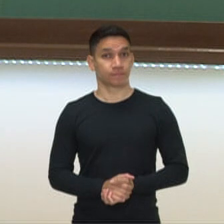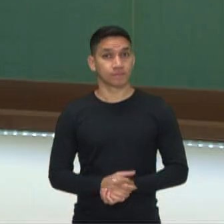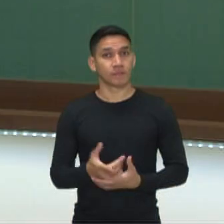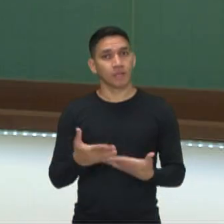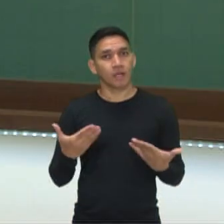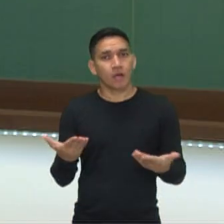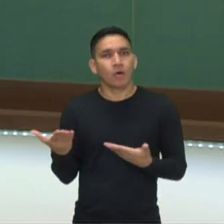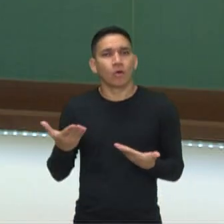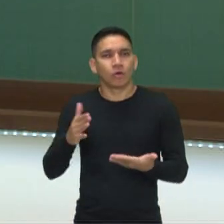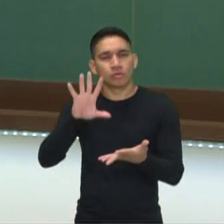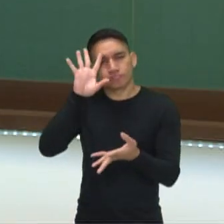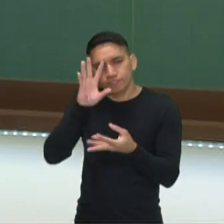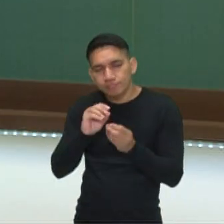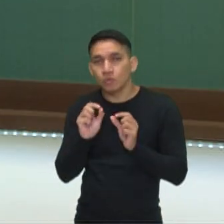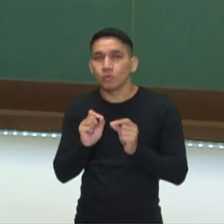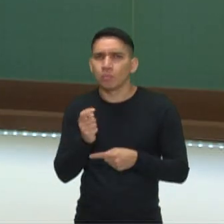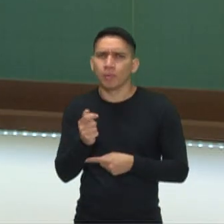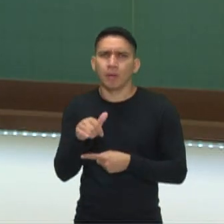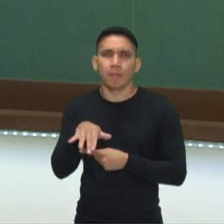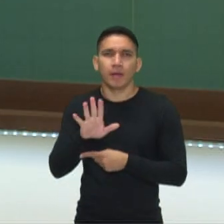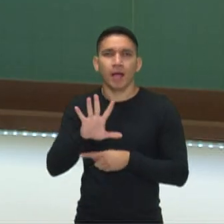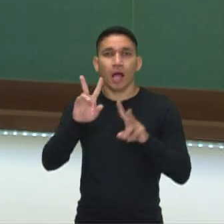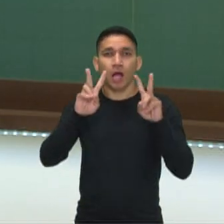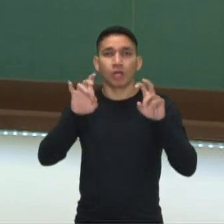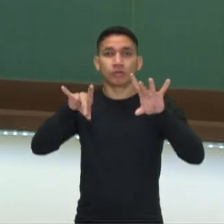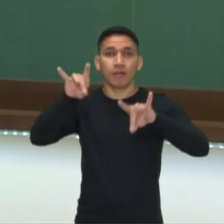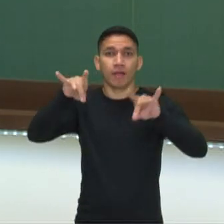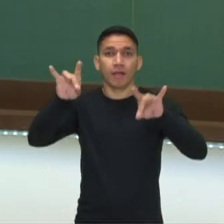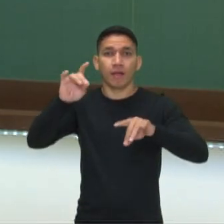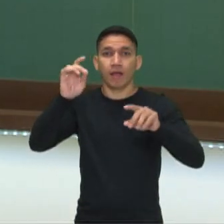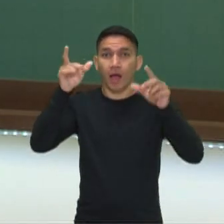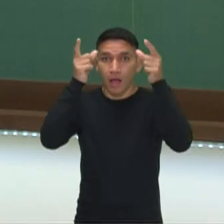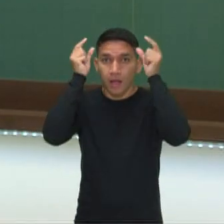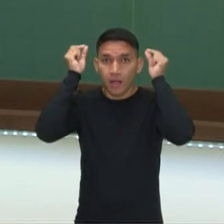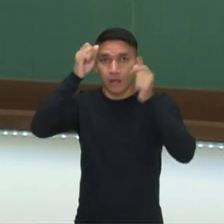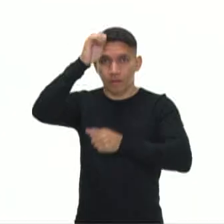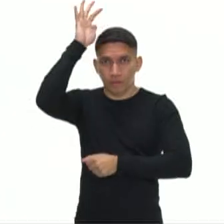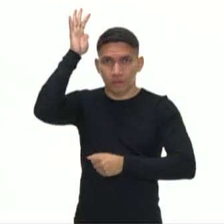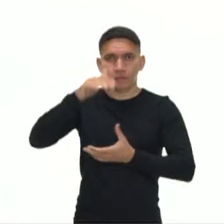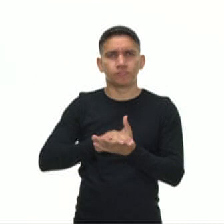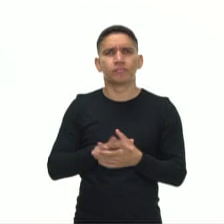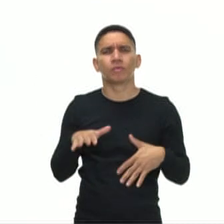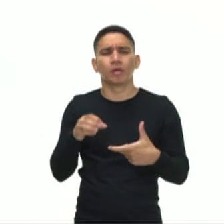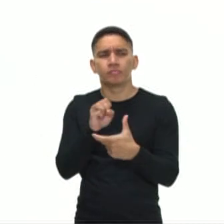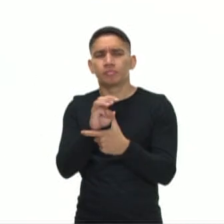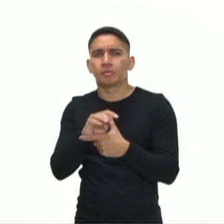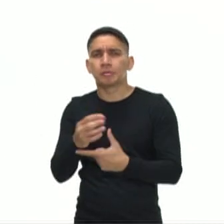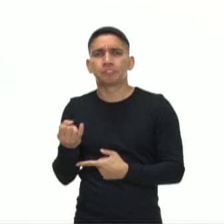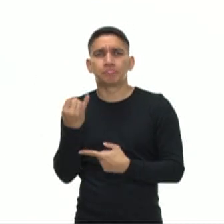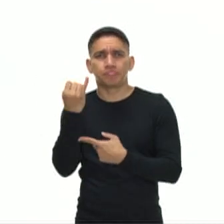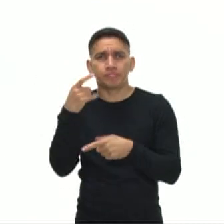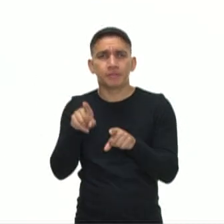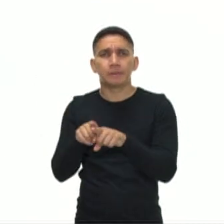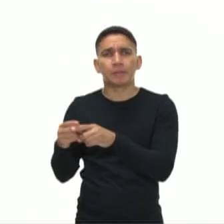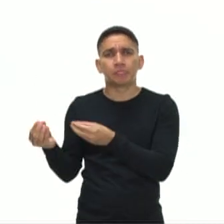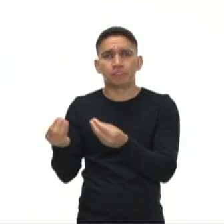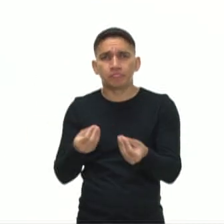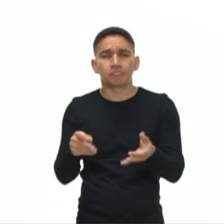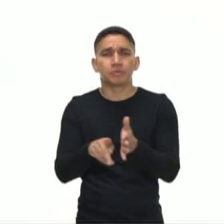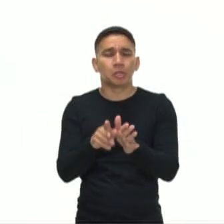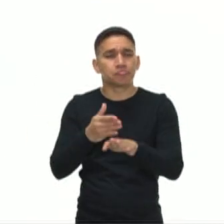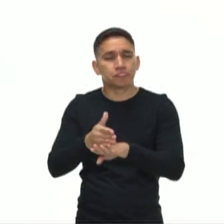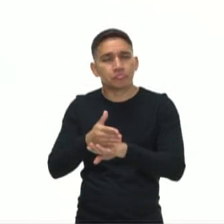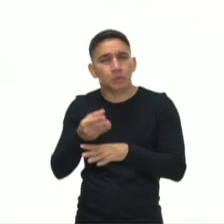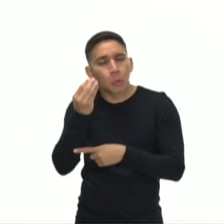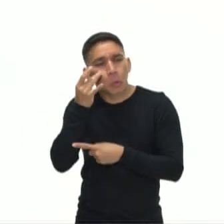Gente, hoje a gente vai conhecer um pouquinho com relação ao teatro grego-romano. A gente vai conhecer seus aspectos essenciais, trazendo seu aspecto teórico e prático. Vai